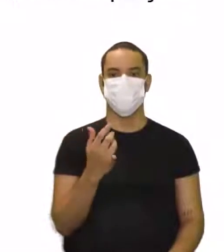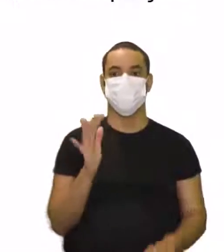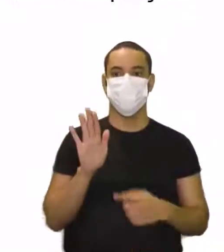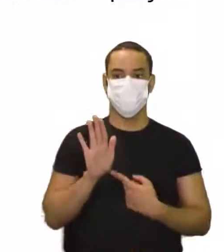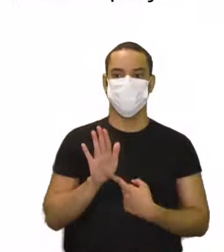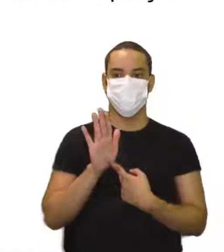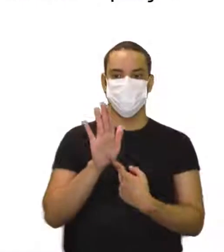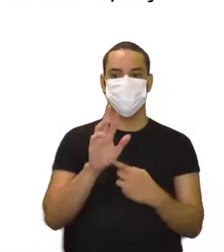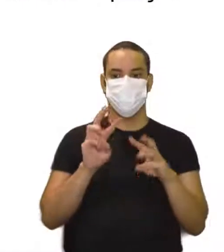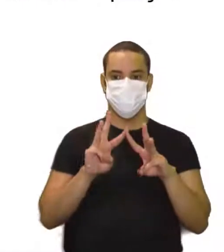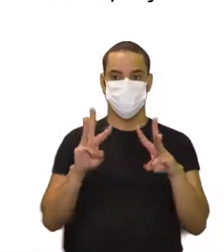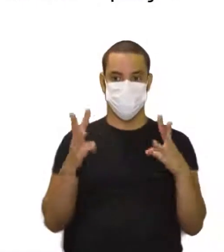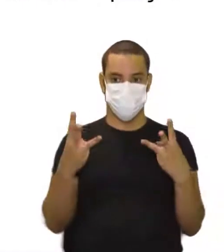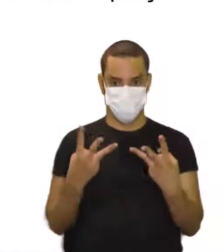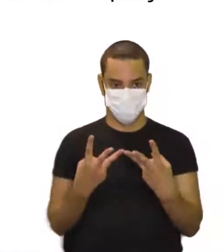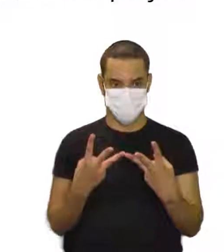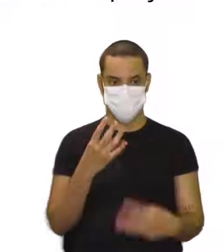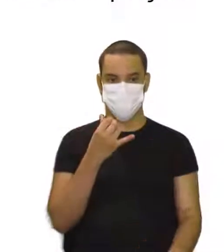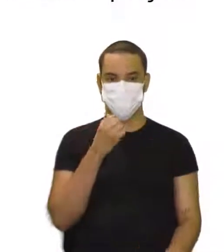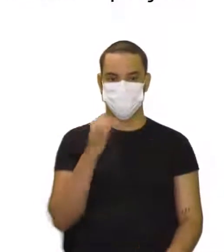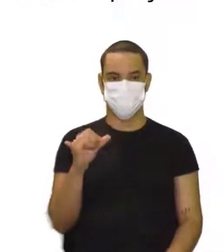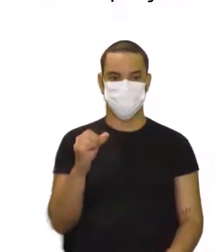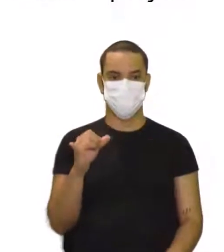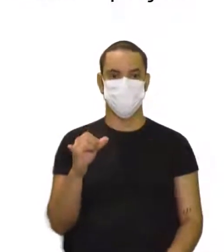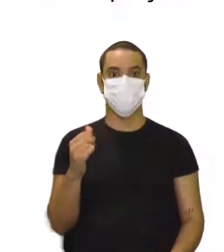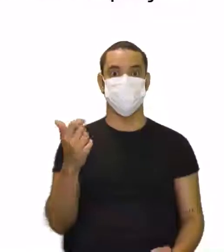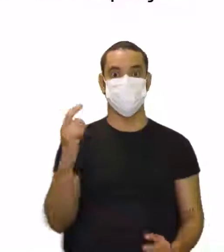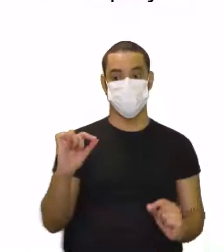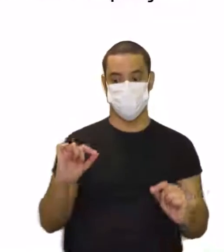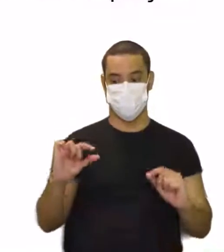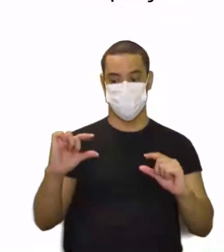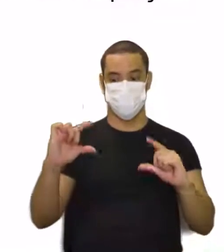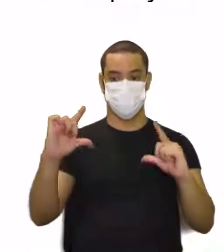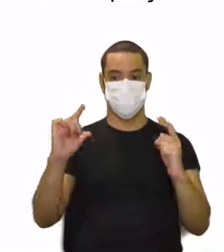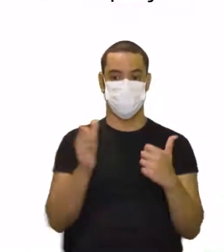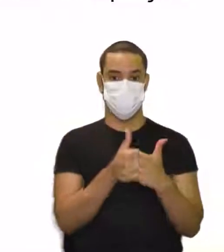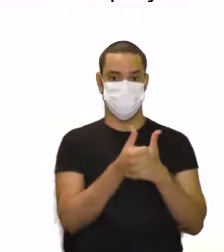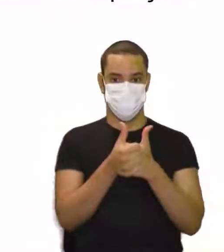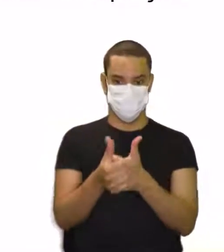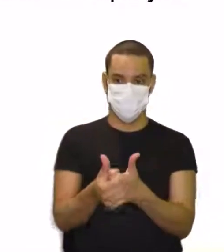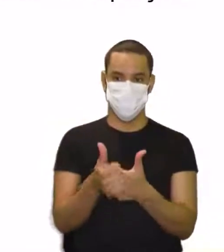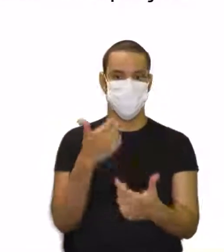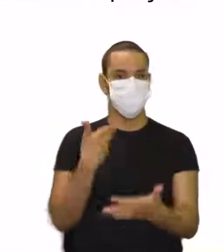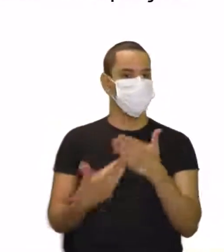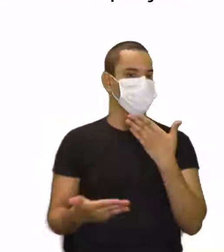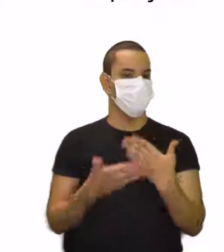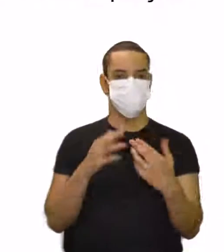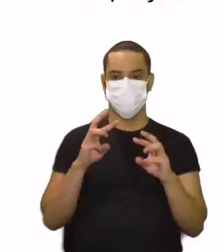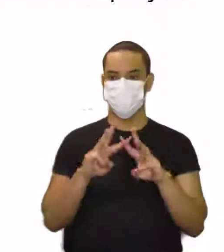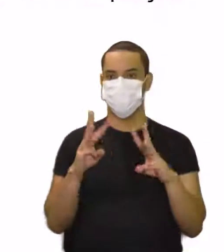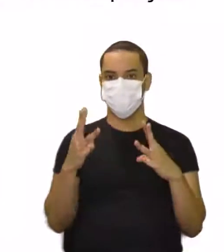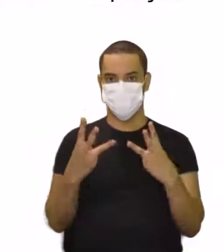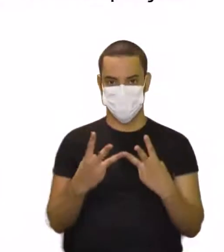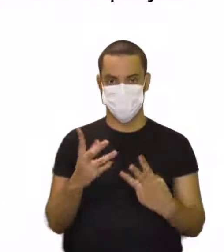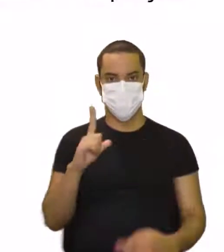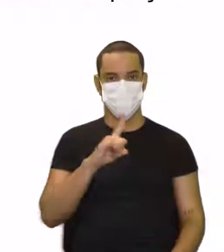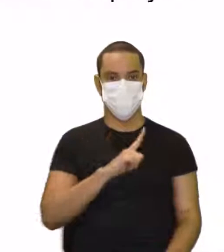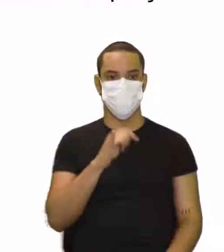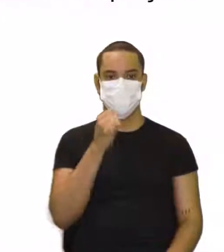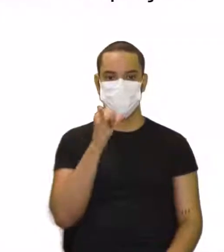massa e energia são grandezas equivalentes, sendo que qualquer massa possui